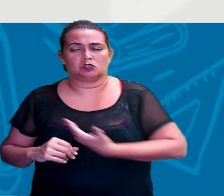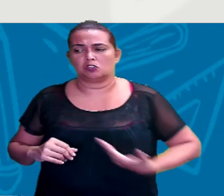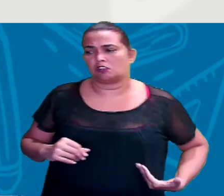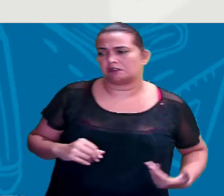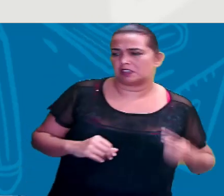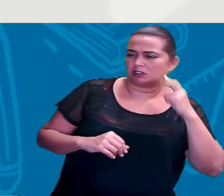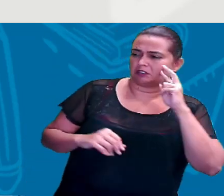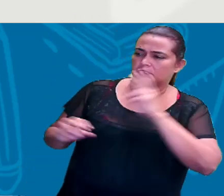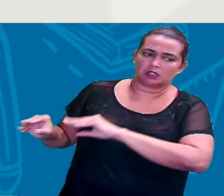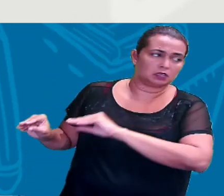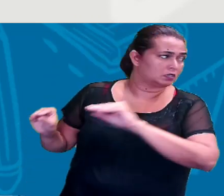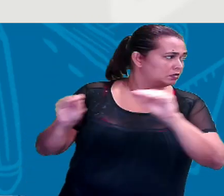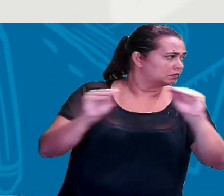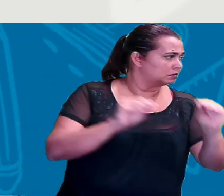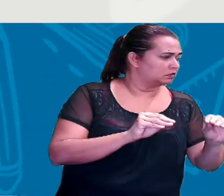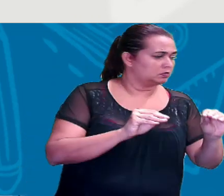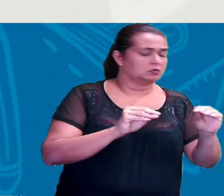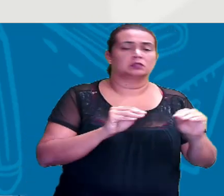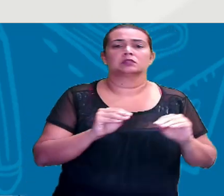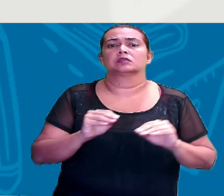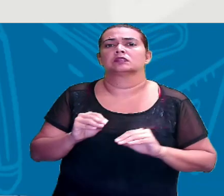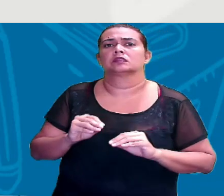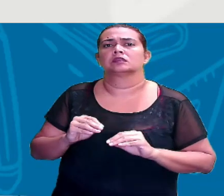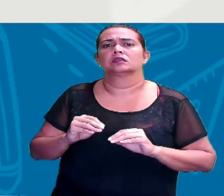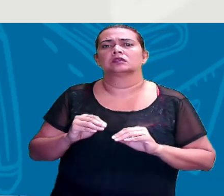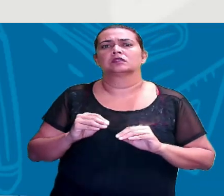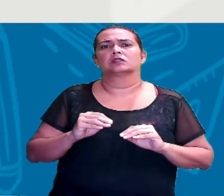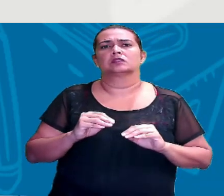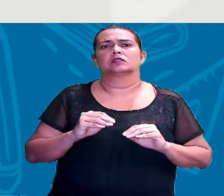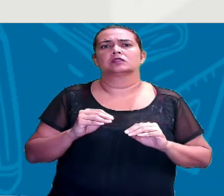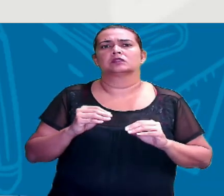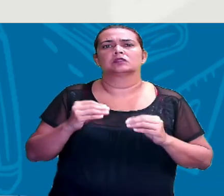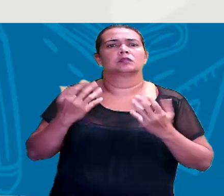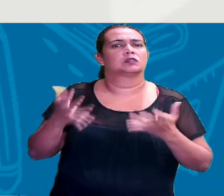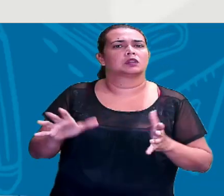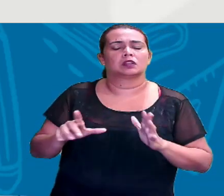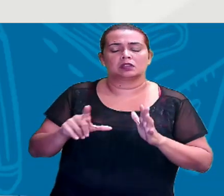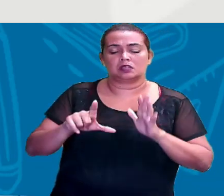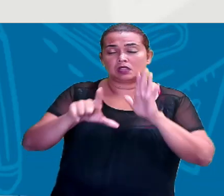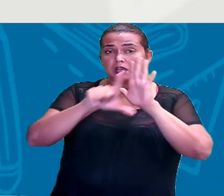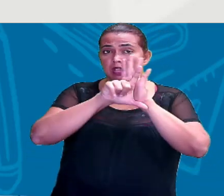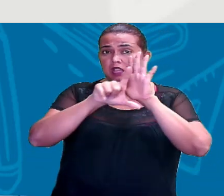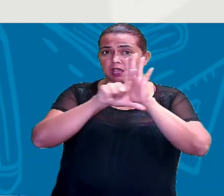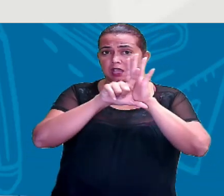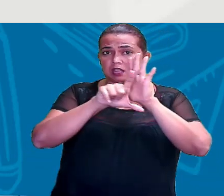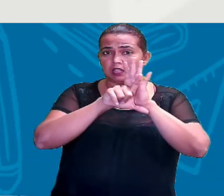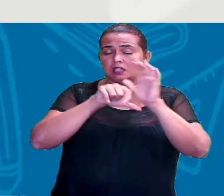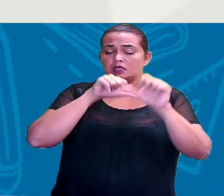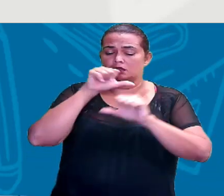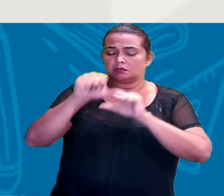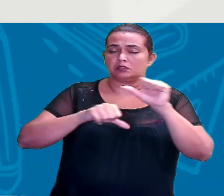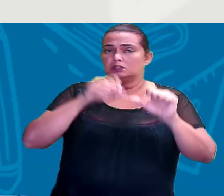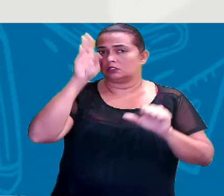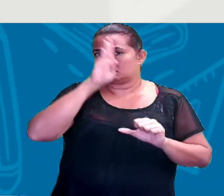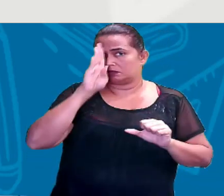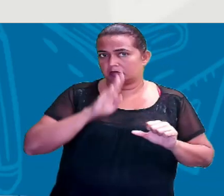quista dentro da América. A legislação aqui no Brasil ela mudou, né? Recentemente, em